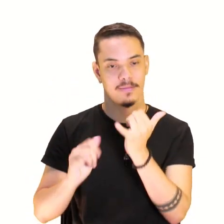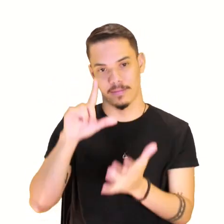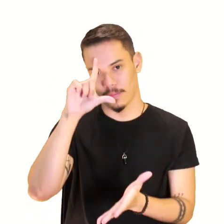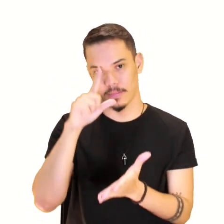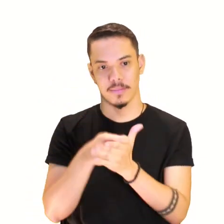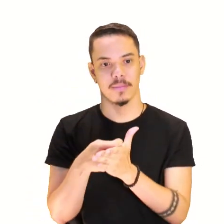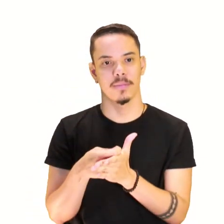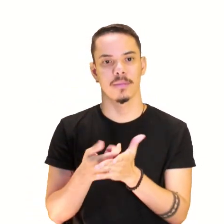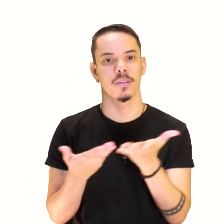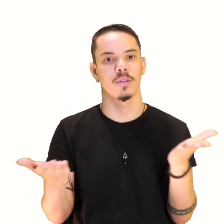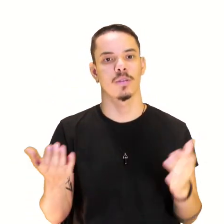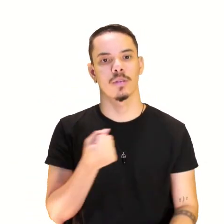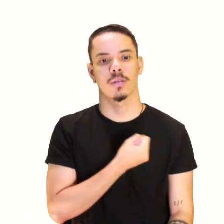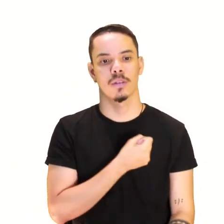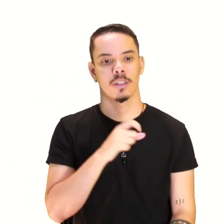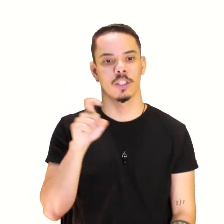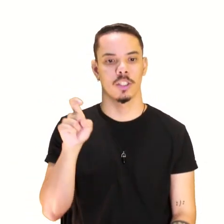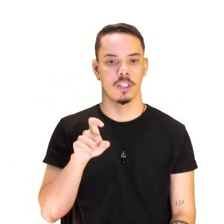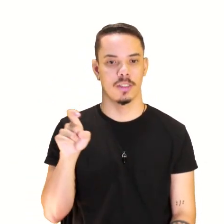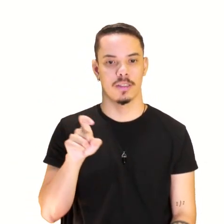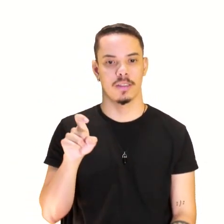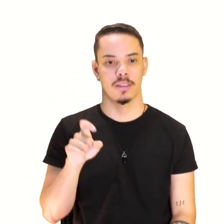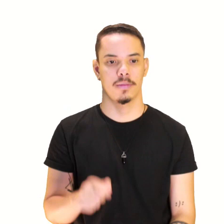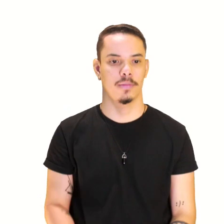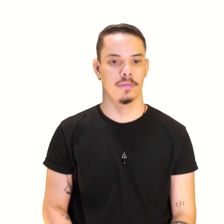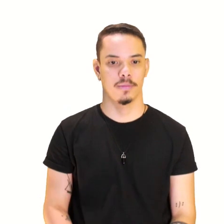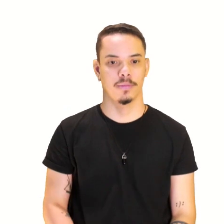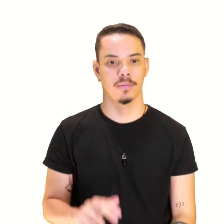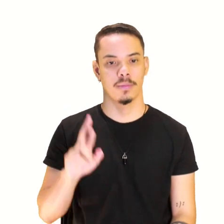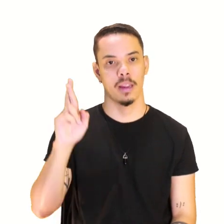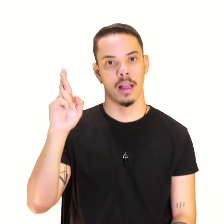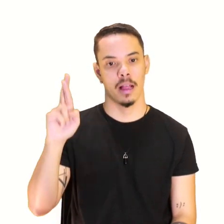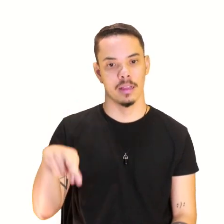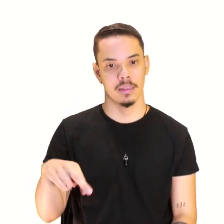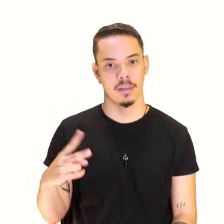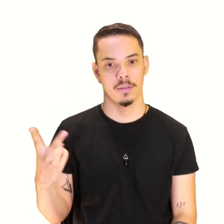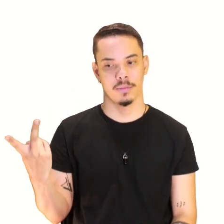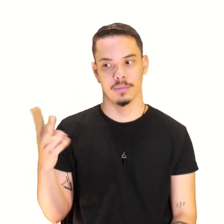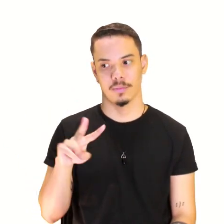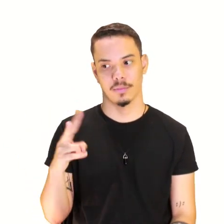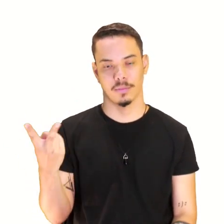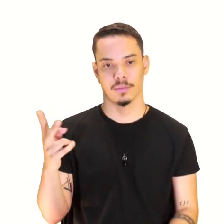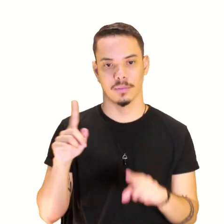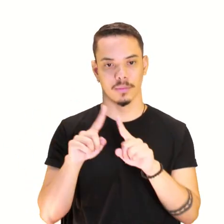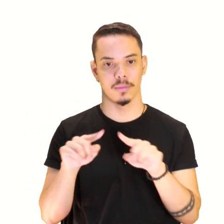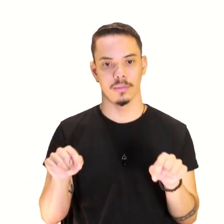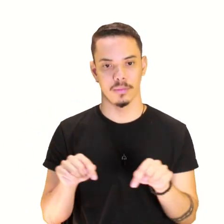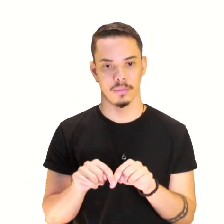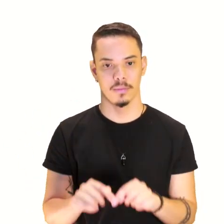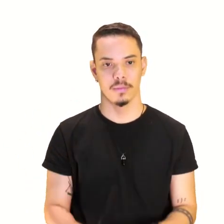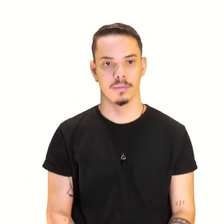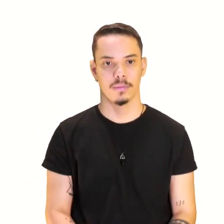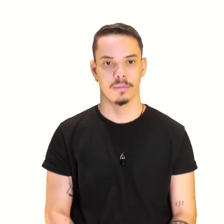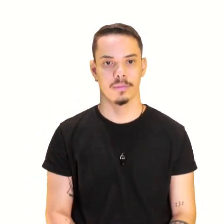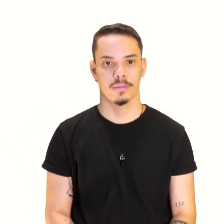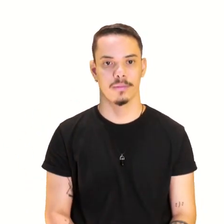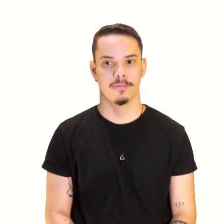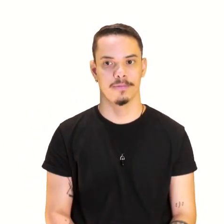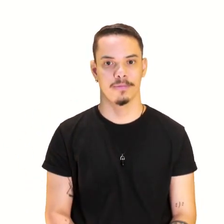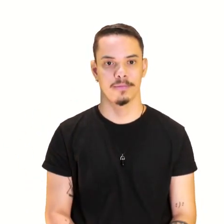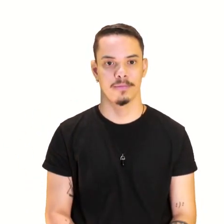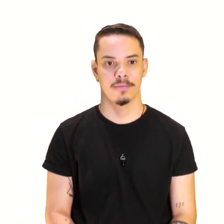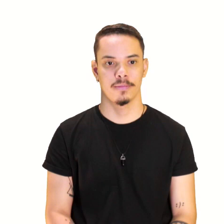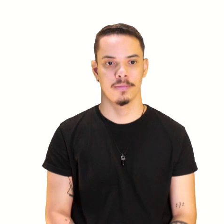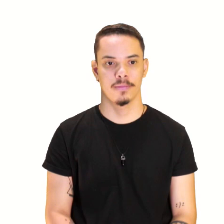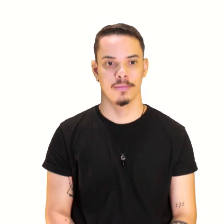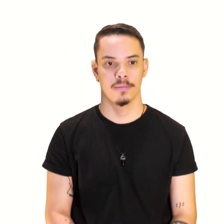determine o valor de x, Valor de x. a razão entre os triângulos. Vamos montar